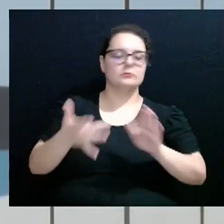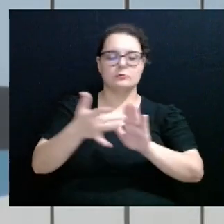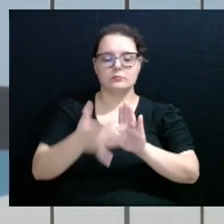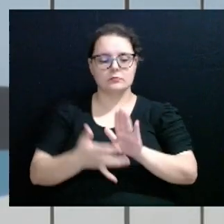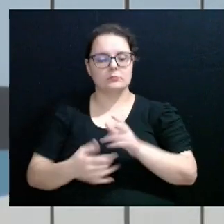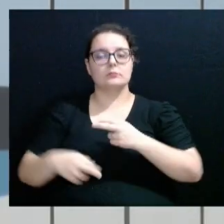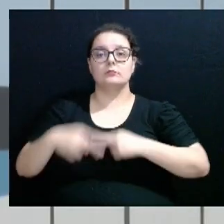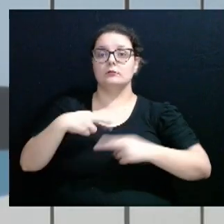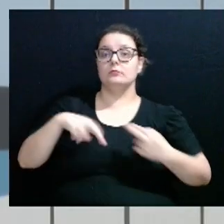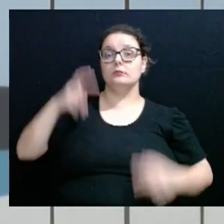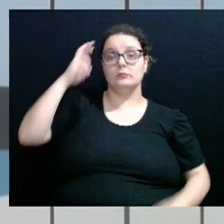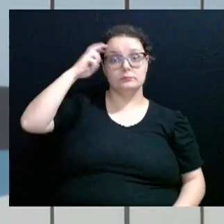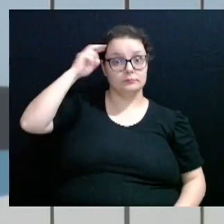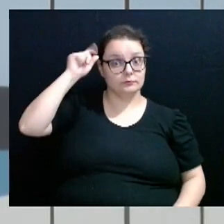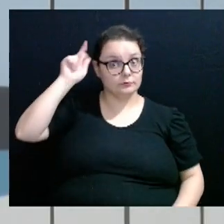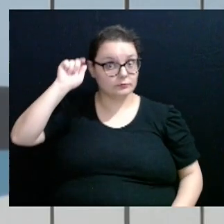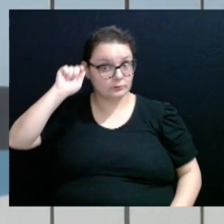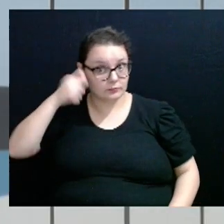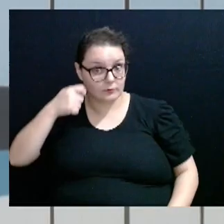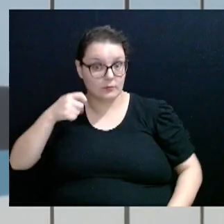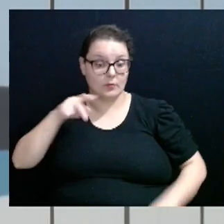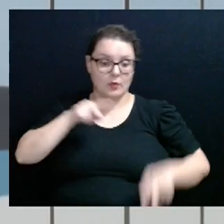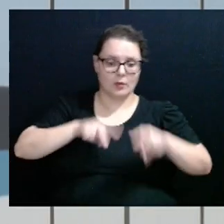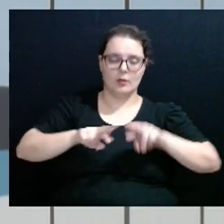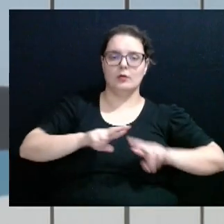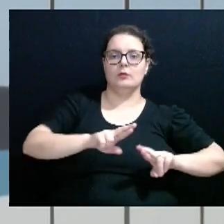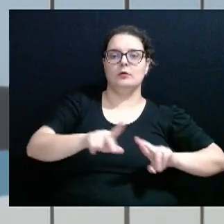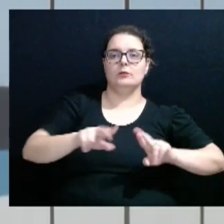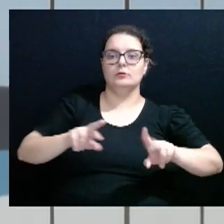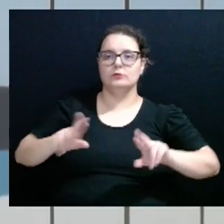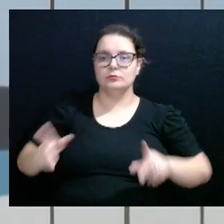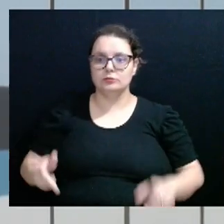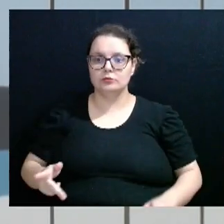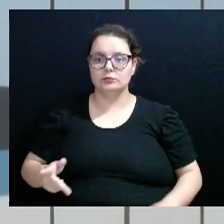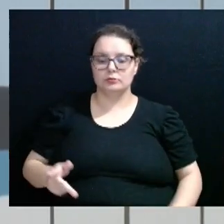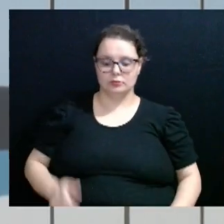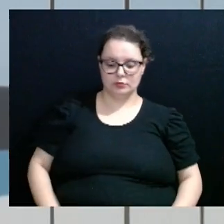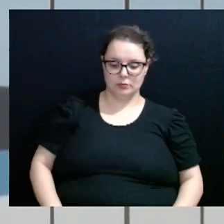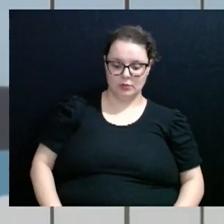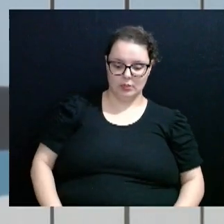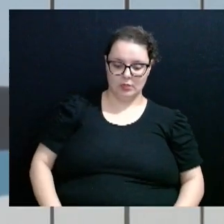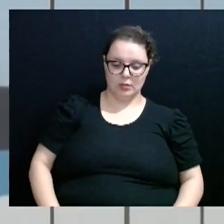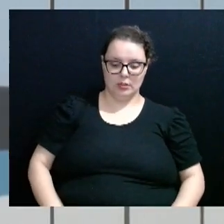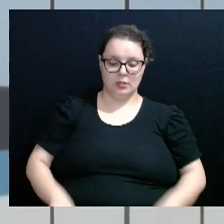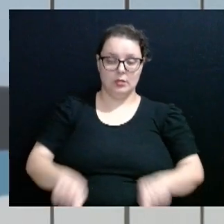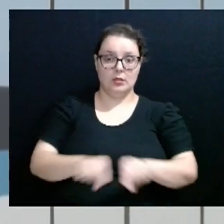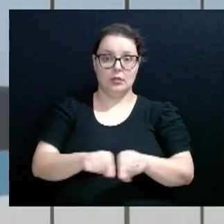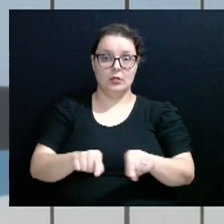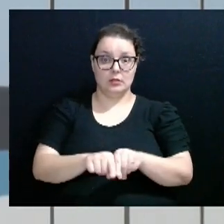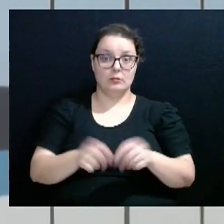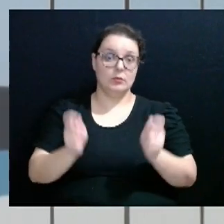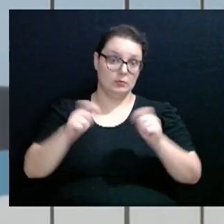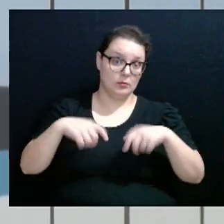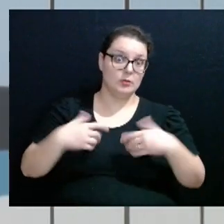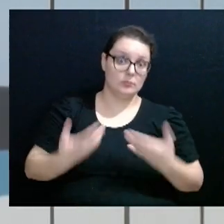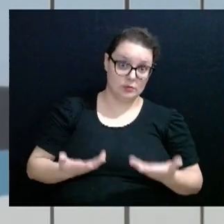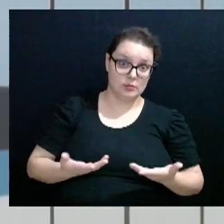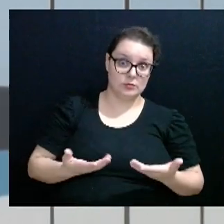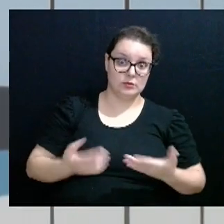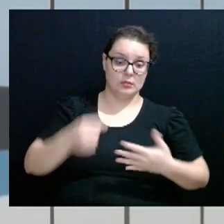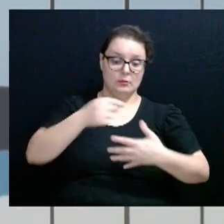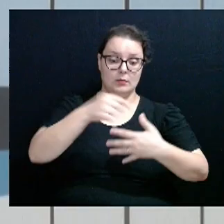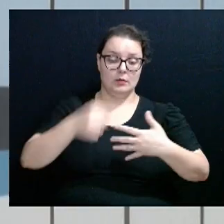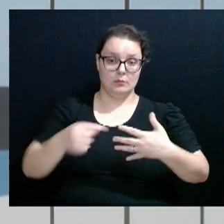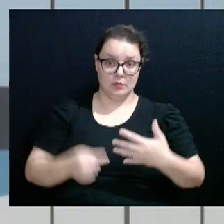negra, ela vai ter um olhar diferente, ela vai possivelmente trazer elementos que